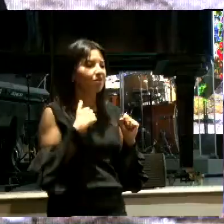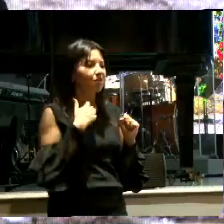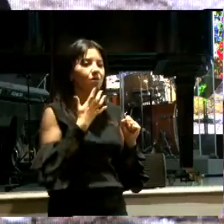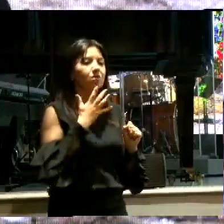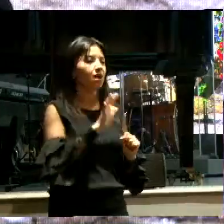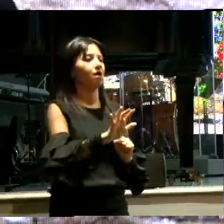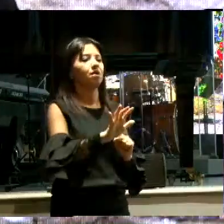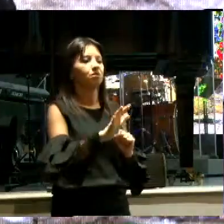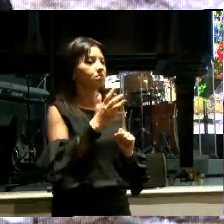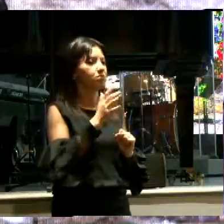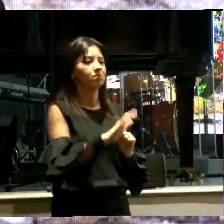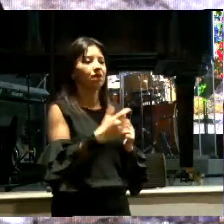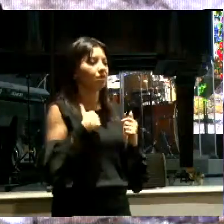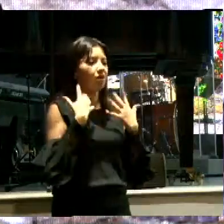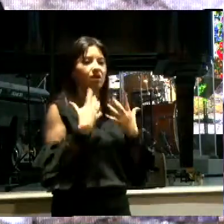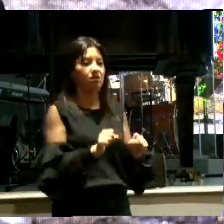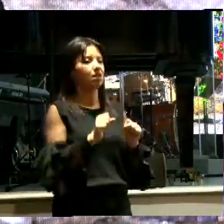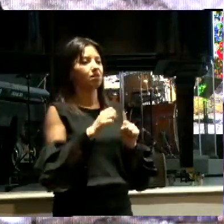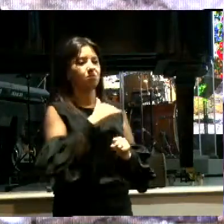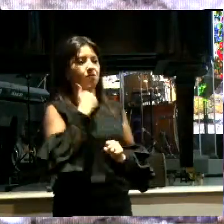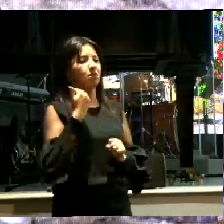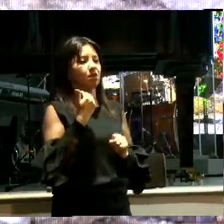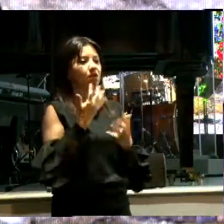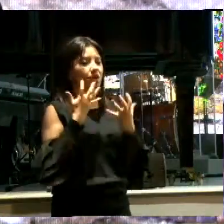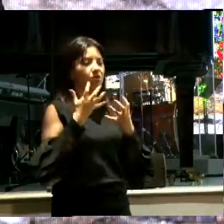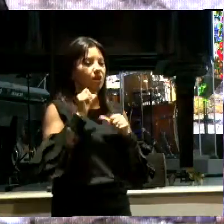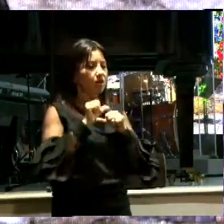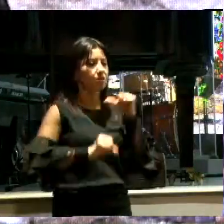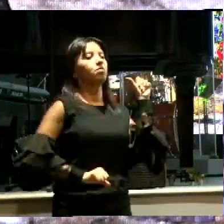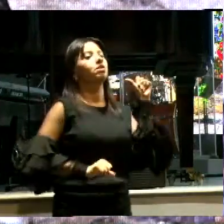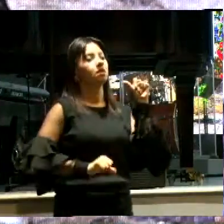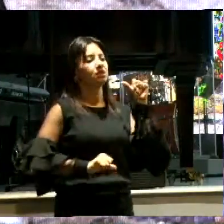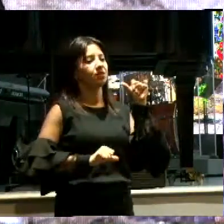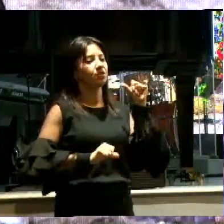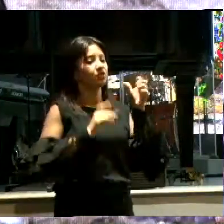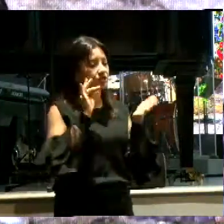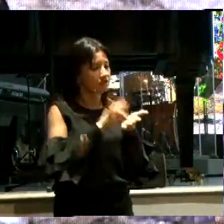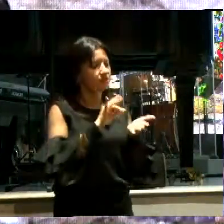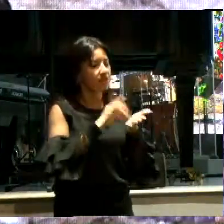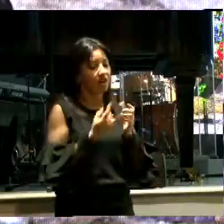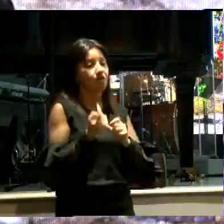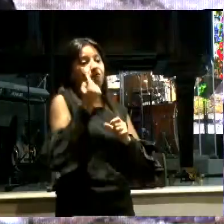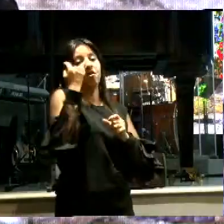estamos trabalhando para que essas brasas venham arder novamente.